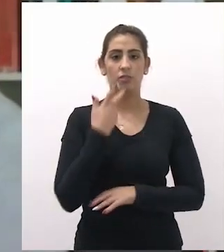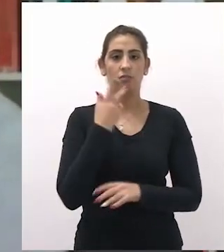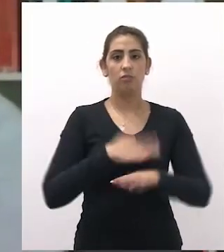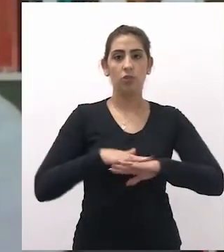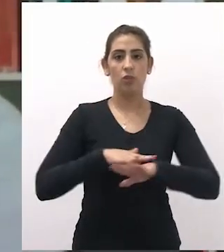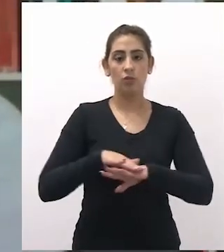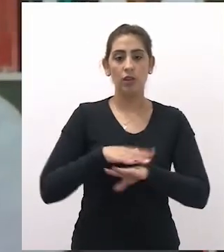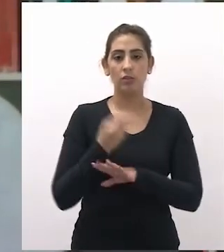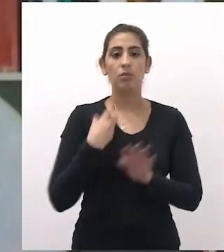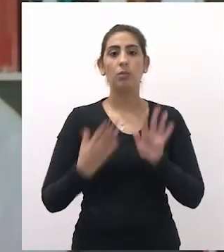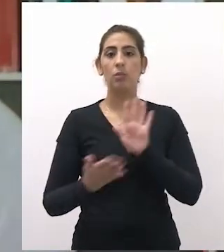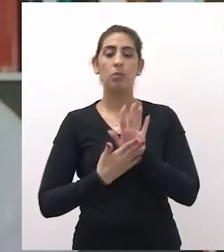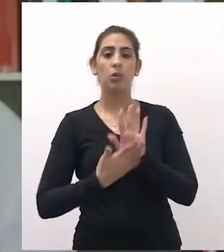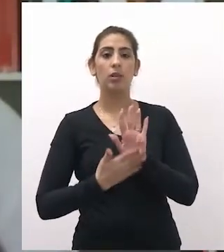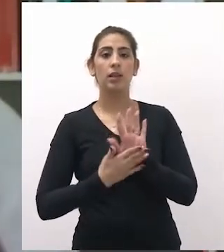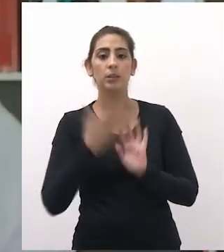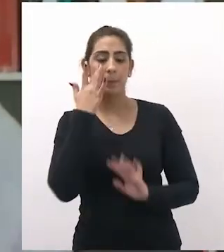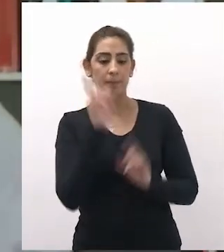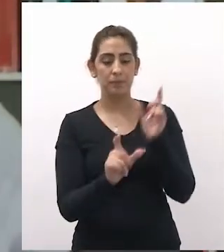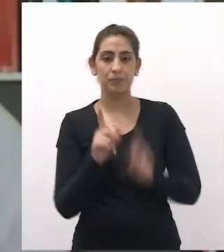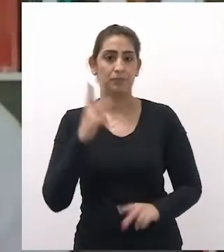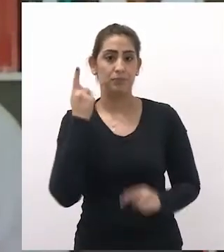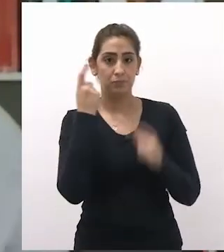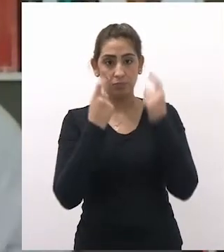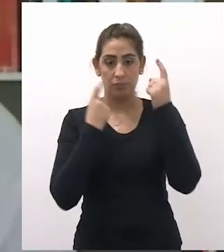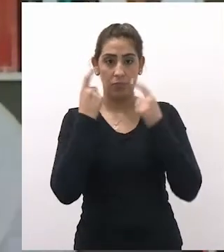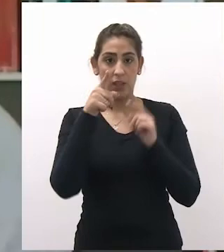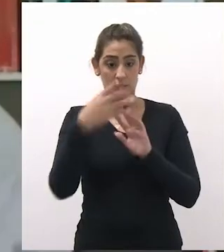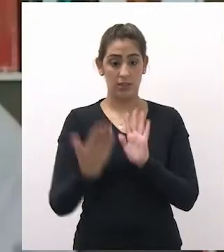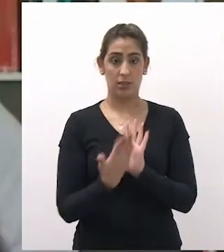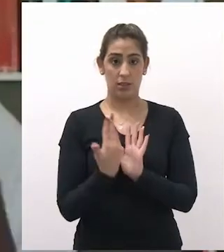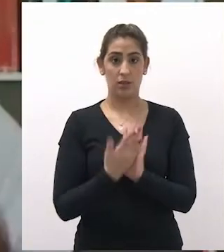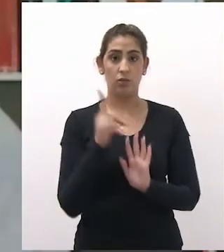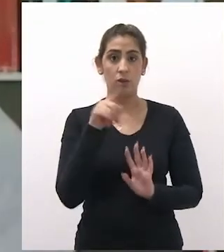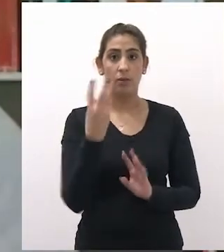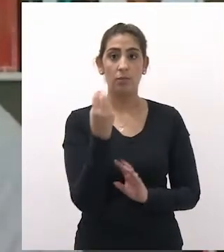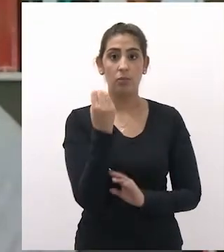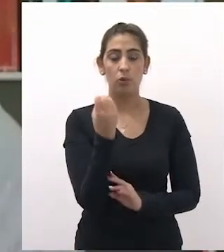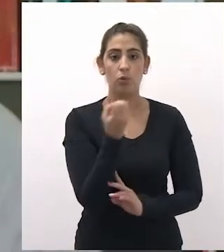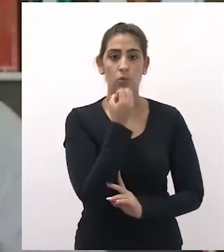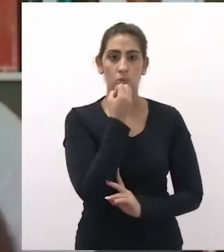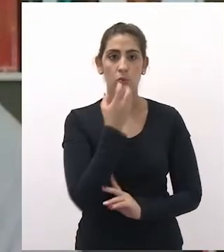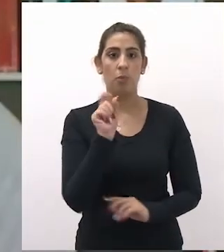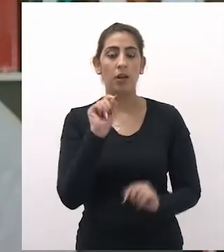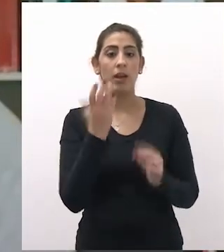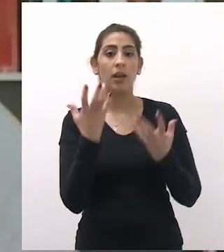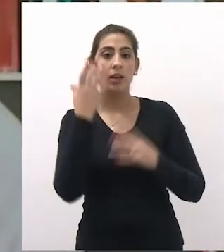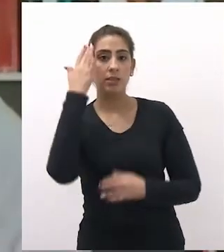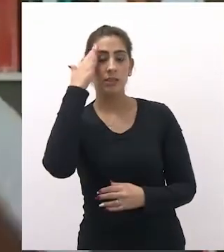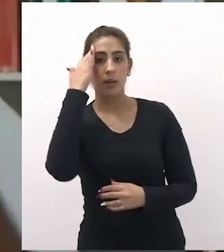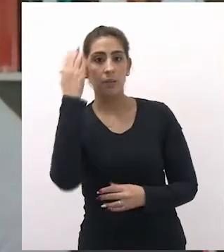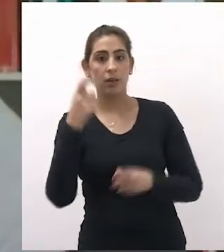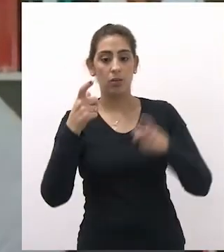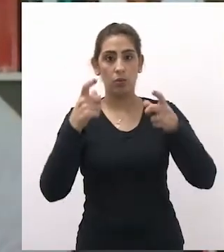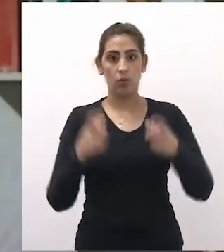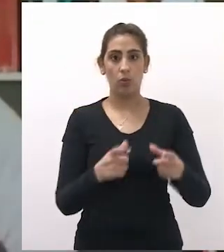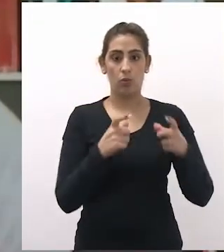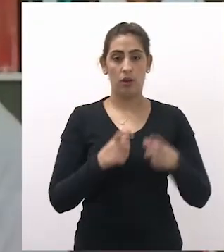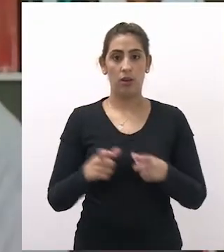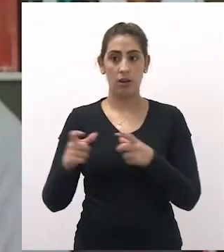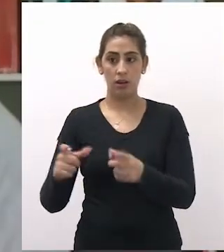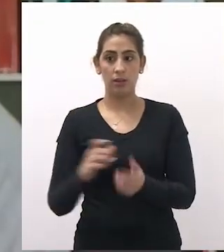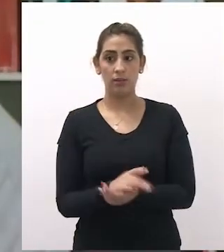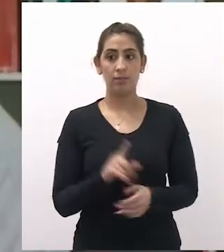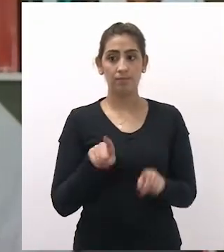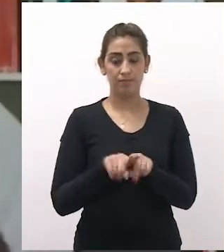papéis que essas pessoas estão ocupando? Esse livro é um livro imprescindível para quem quer saber o seu lugar e principalmente essa